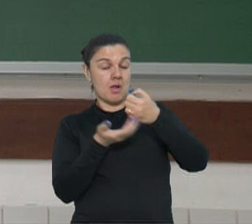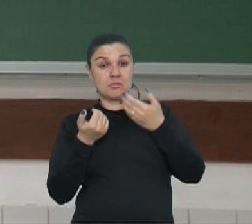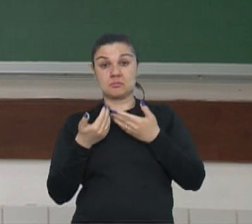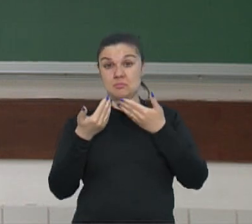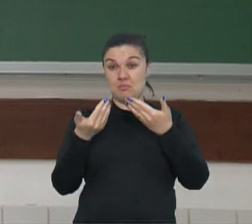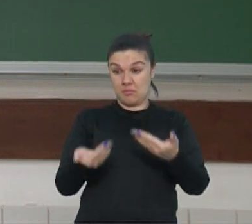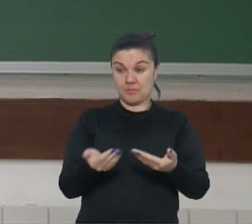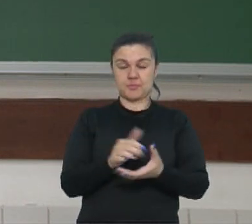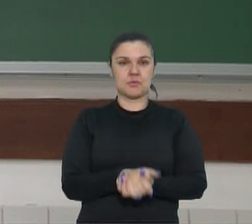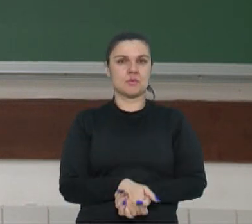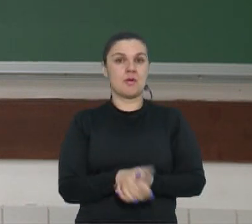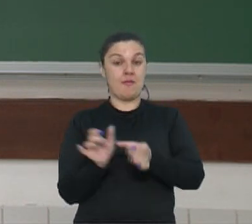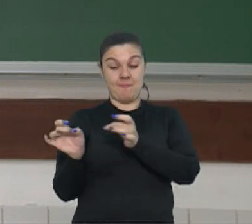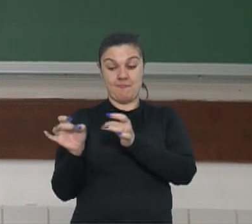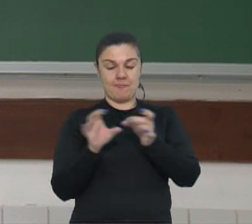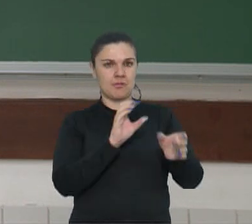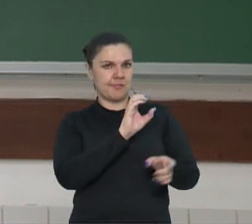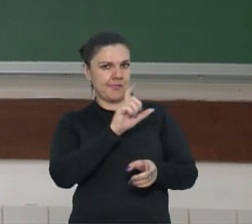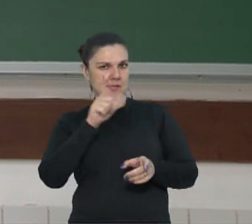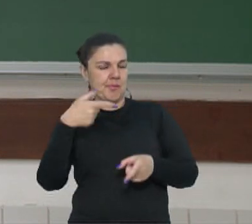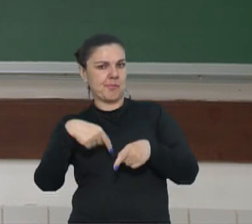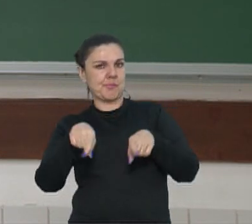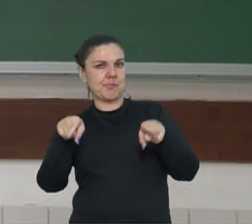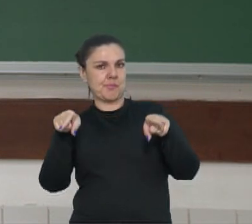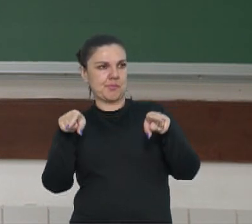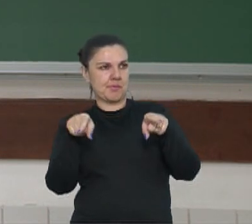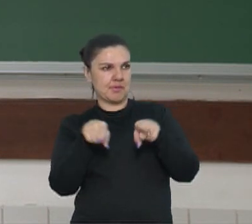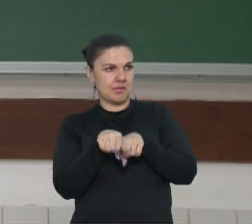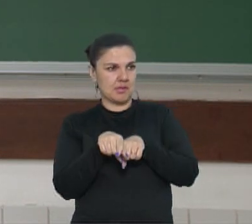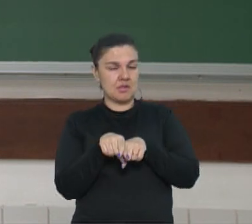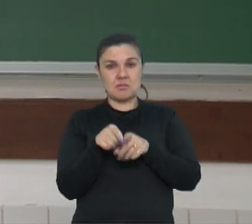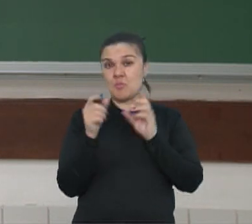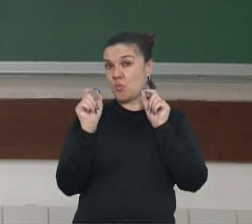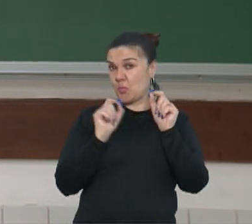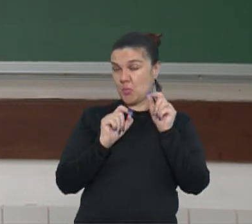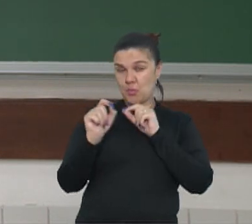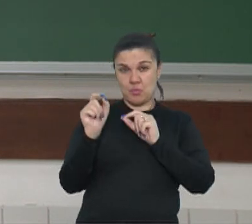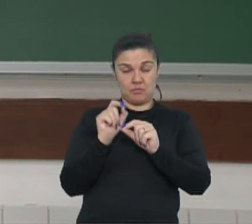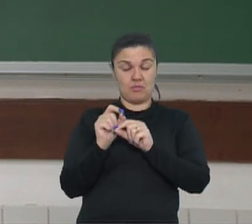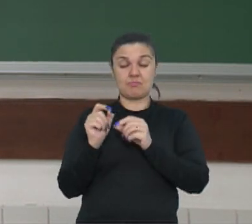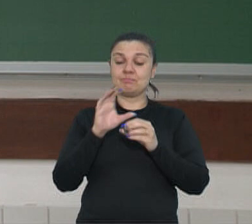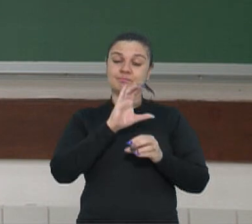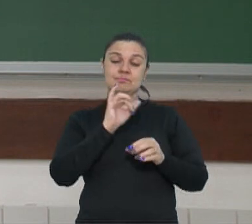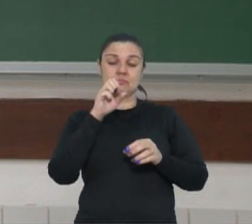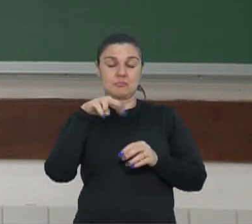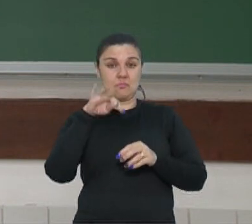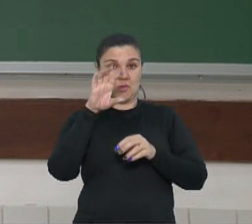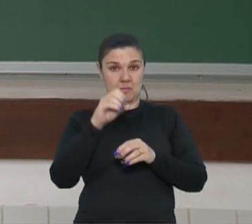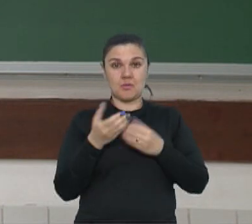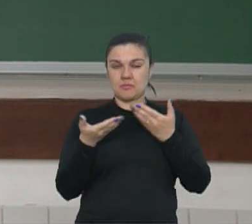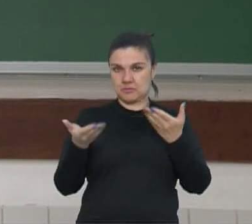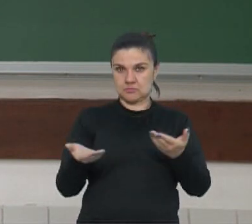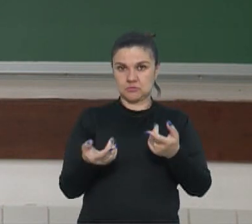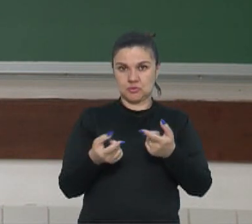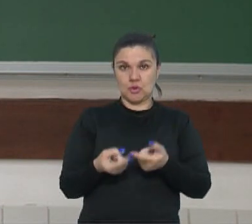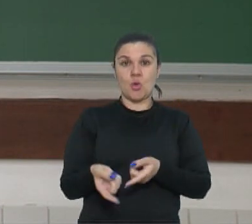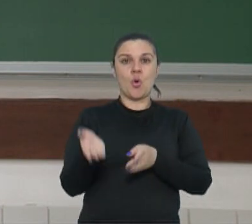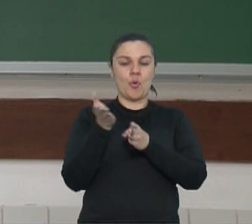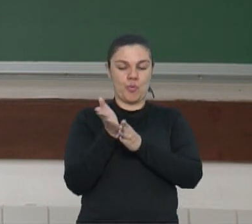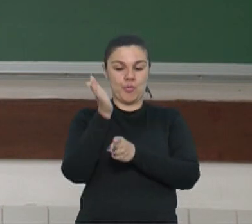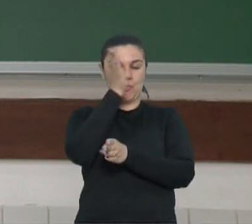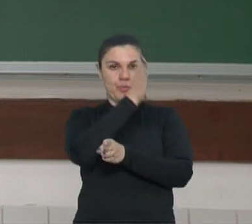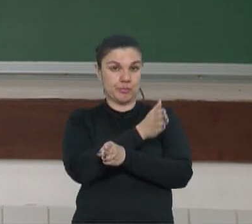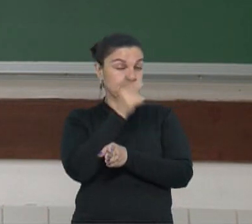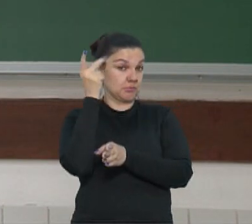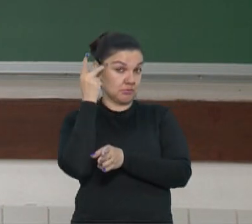cidades vivem? De vender cal e cimento. Praticamente isso. O que faz? Vende cal e vende cimento. Do outro lado da divisa,